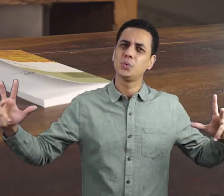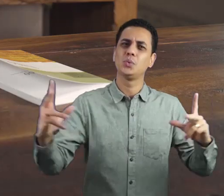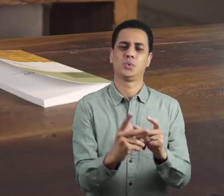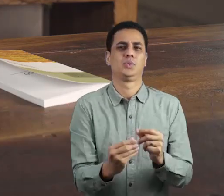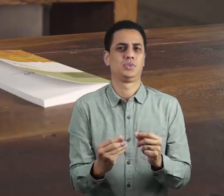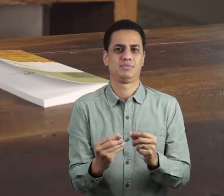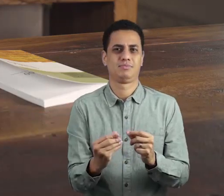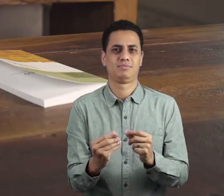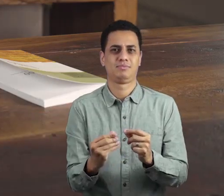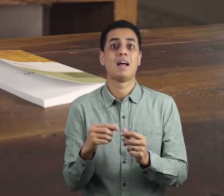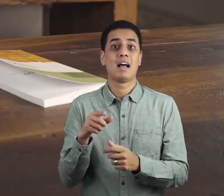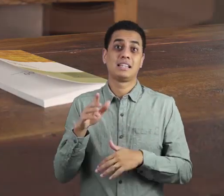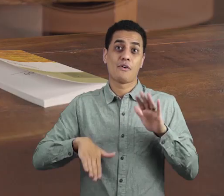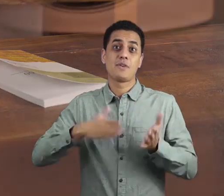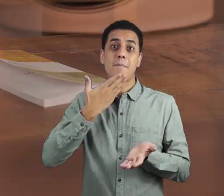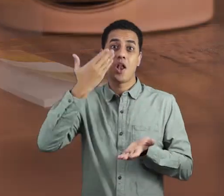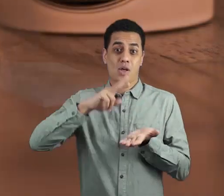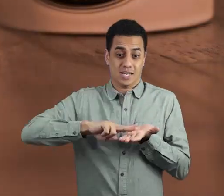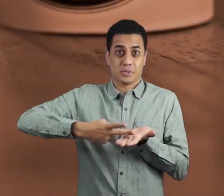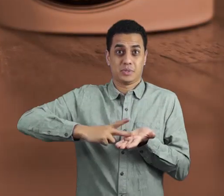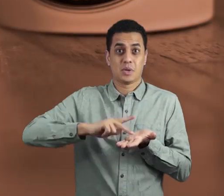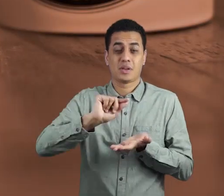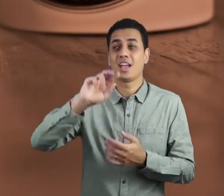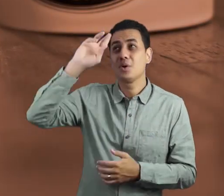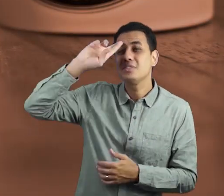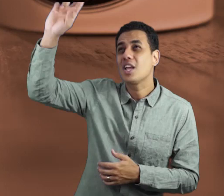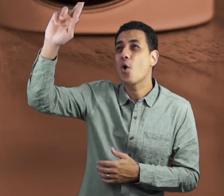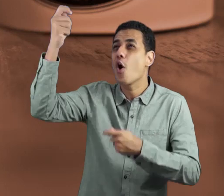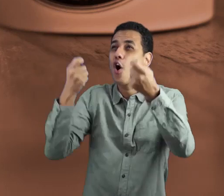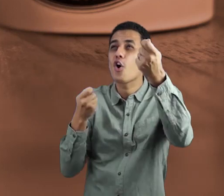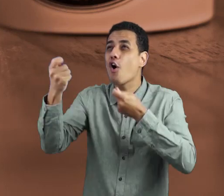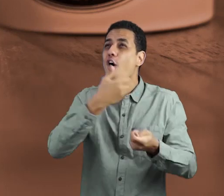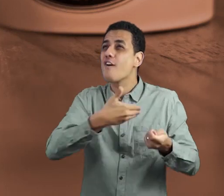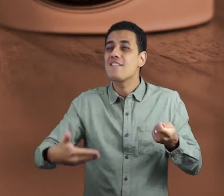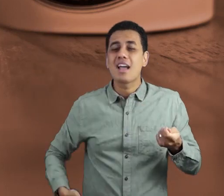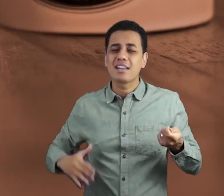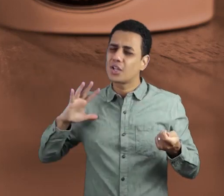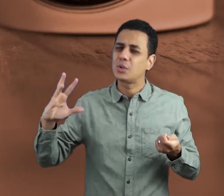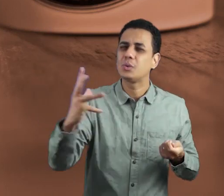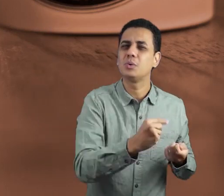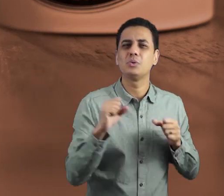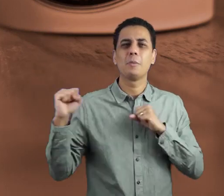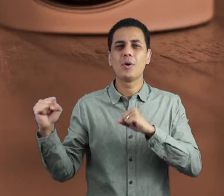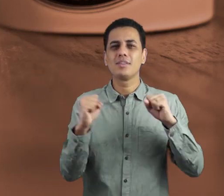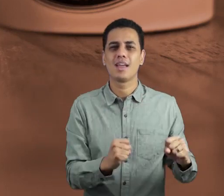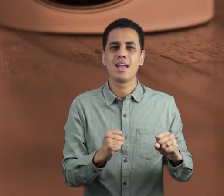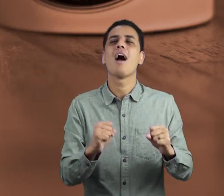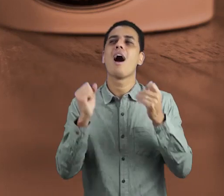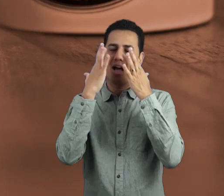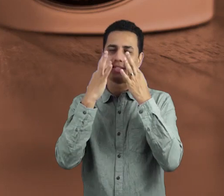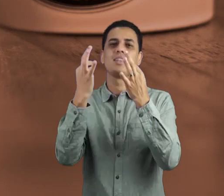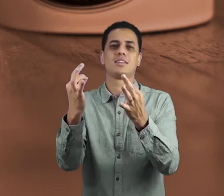no versículo 7, 8 e 10. Ele diz: portanto, irmãos, sejam pacientes até a vinda do Senhor.